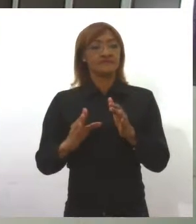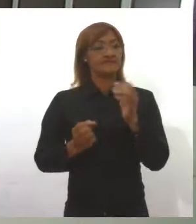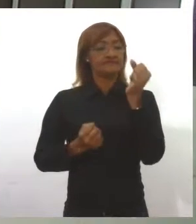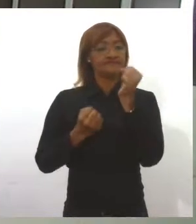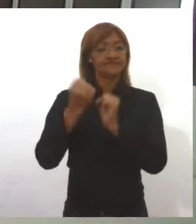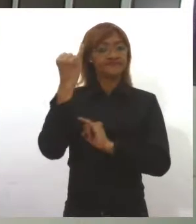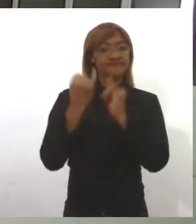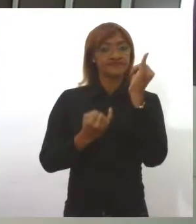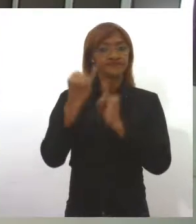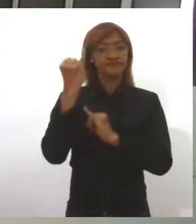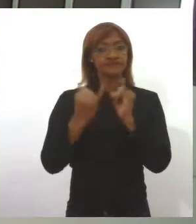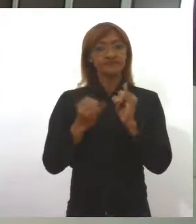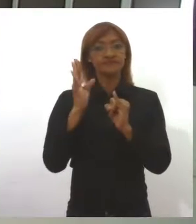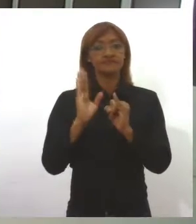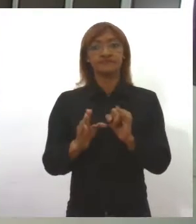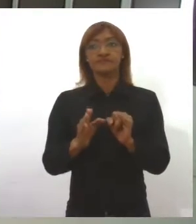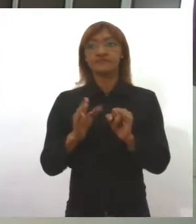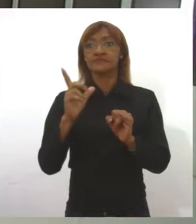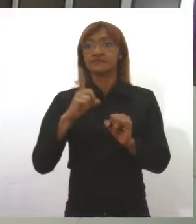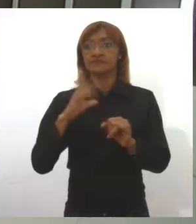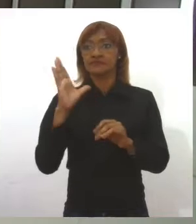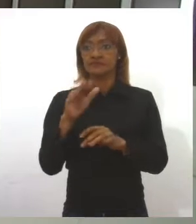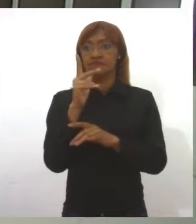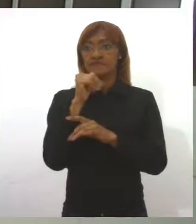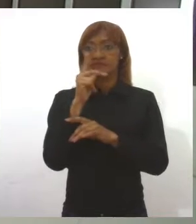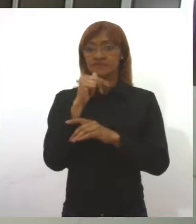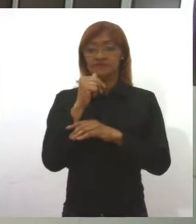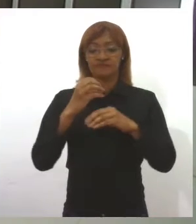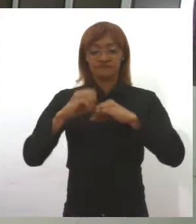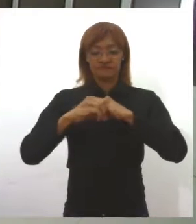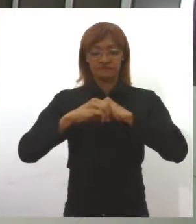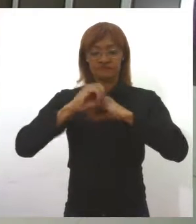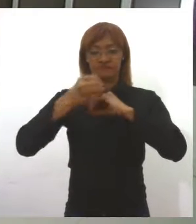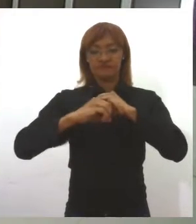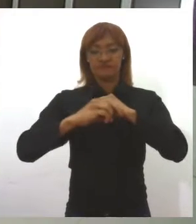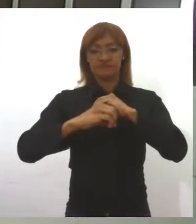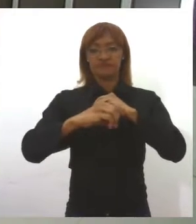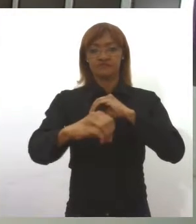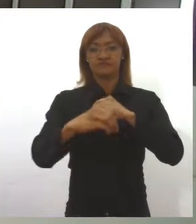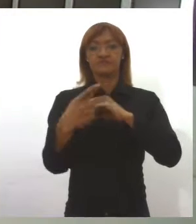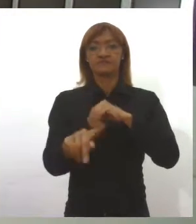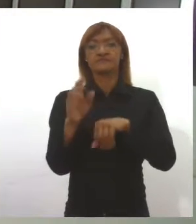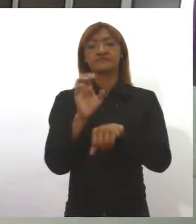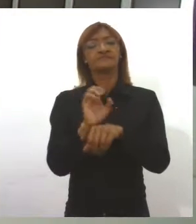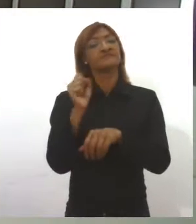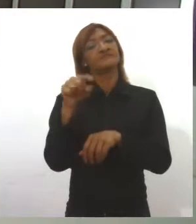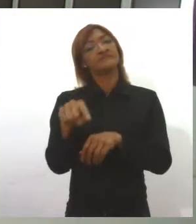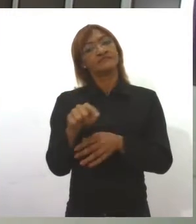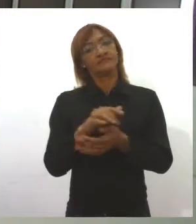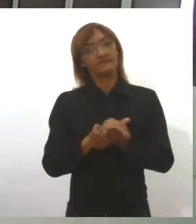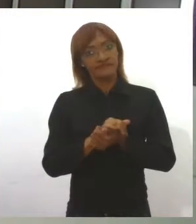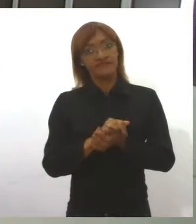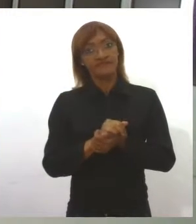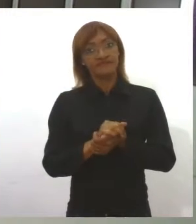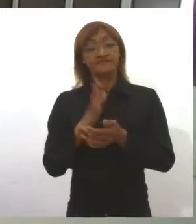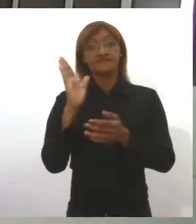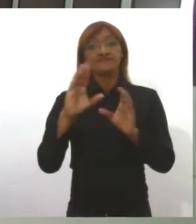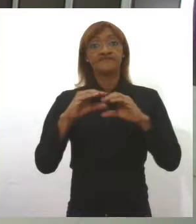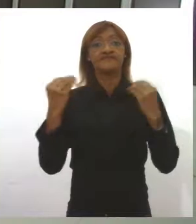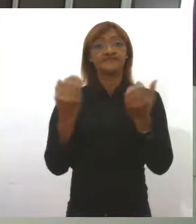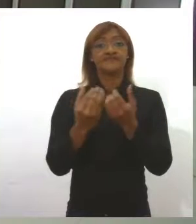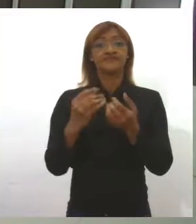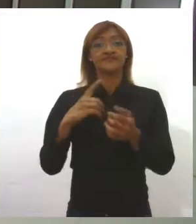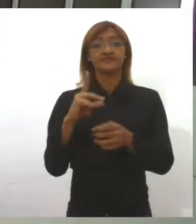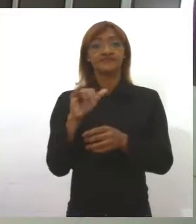purificação e distribuição de água e serviços de esgotos do estado de Sergipe, né, o Sindissan. O evento vai ser realizado nos